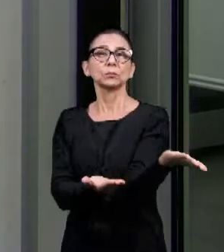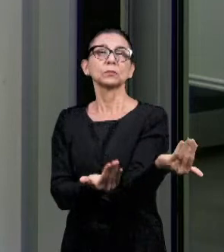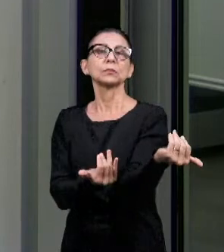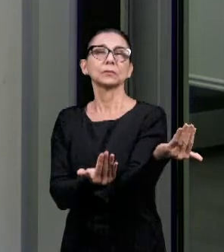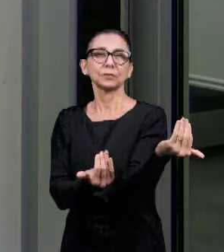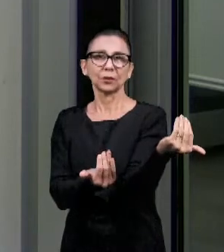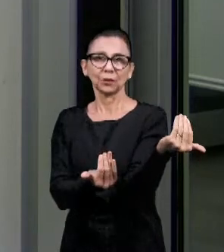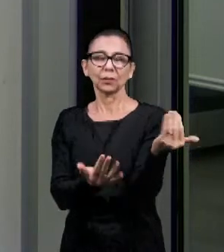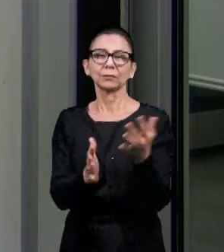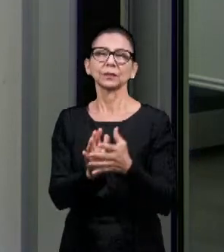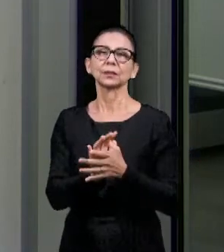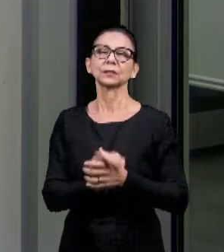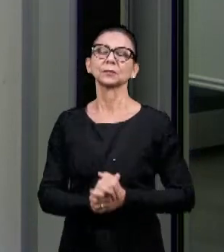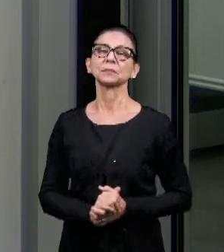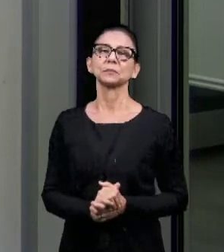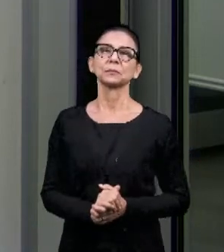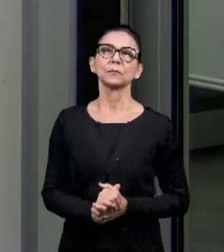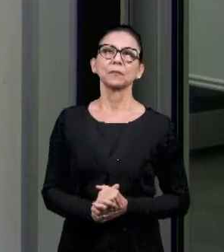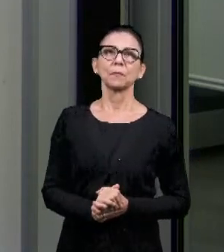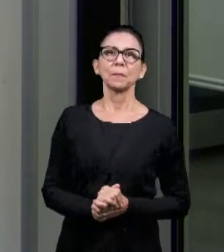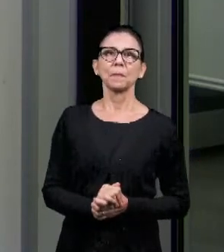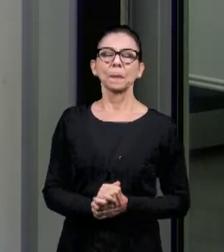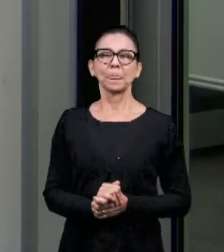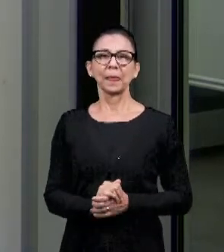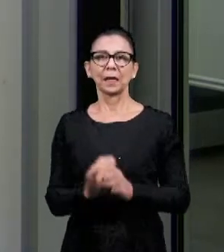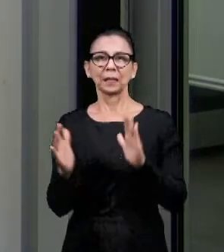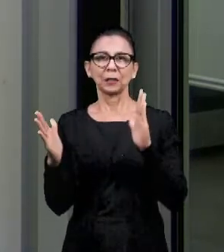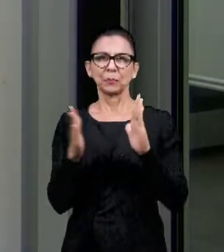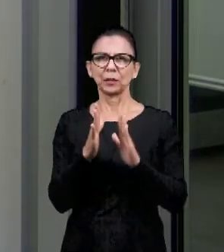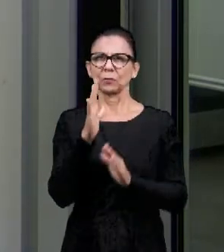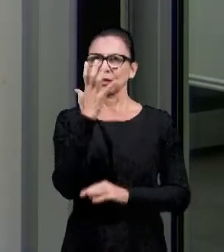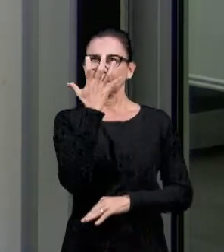encontros. Um período de chamado de carnaval, né?